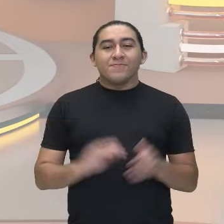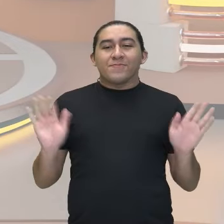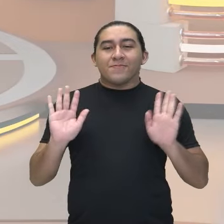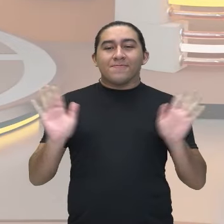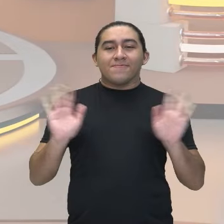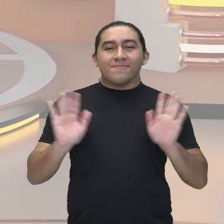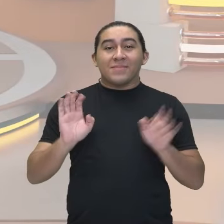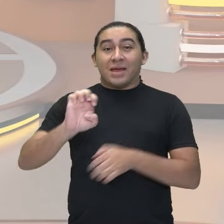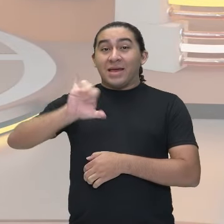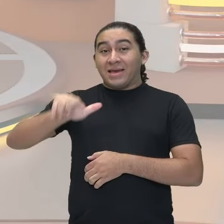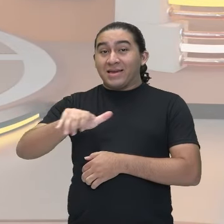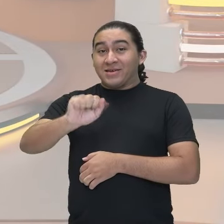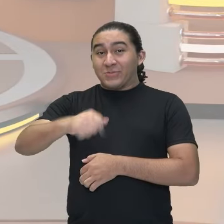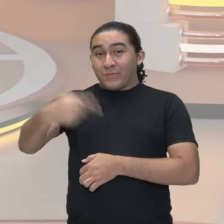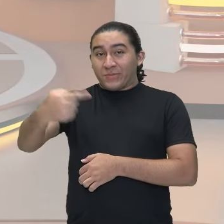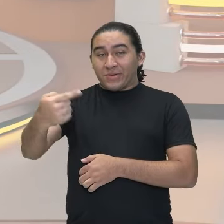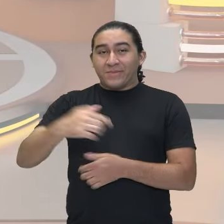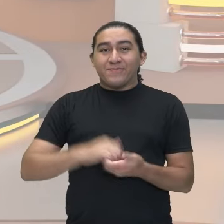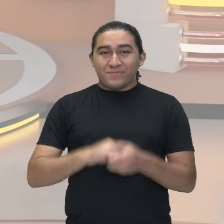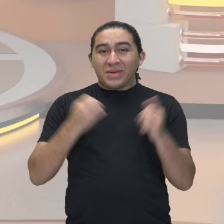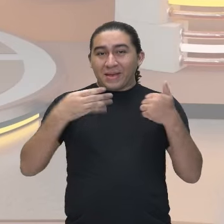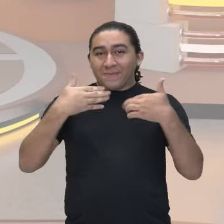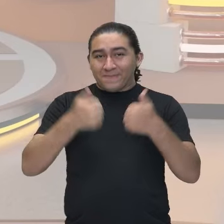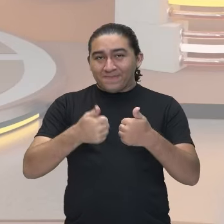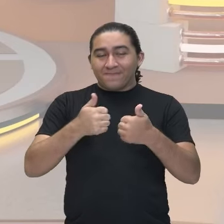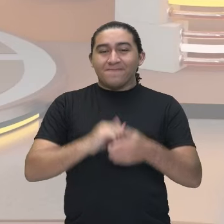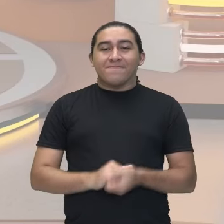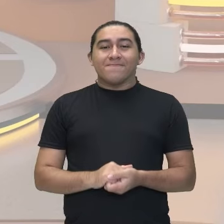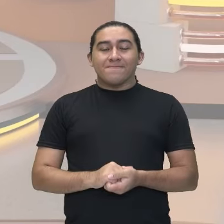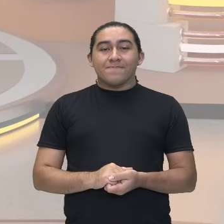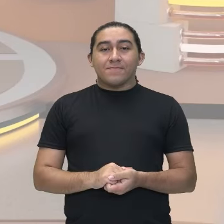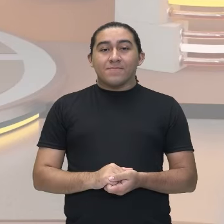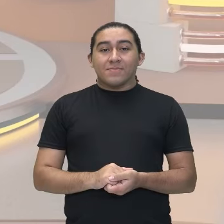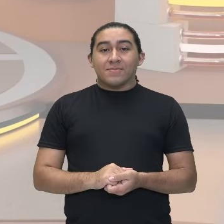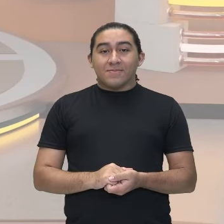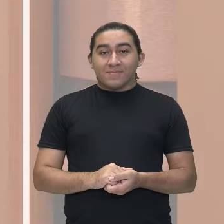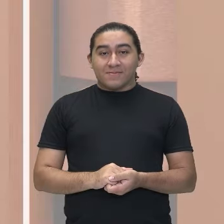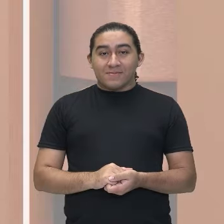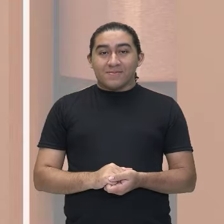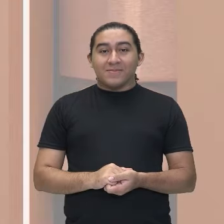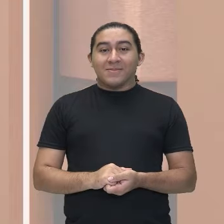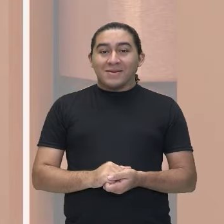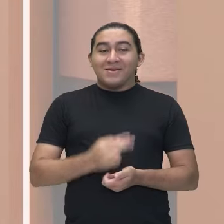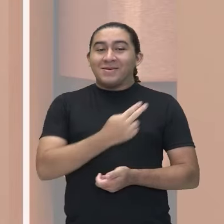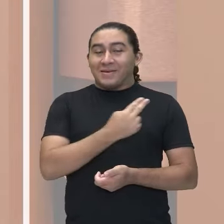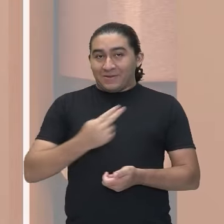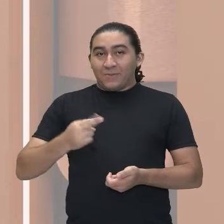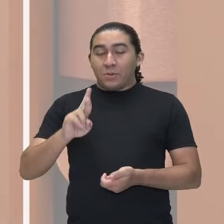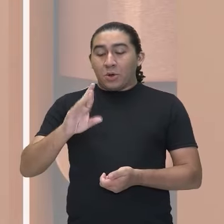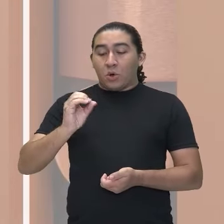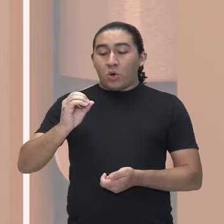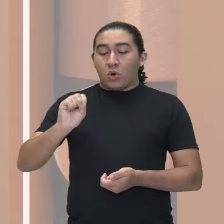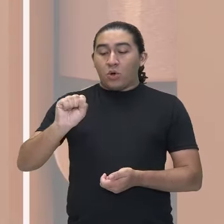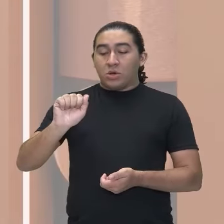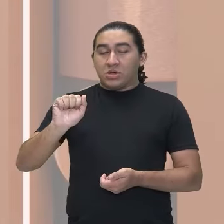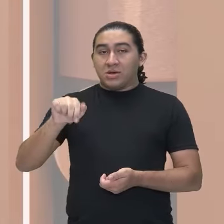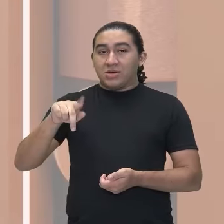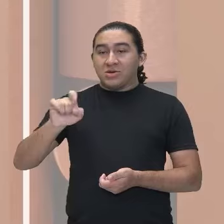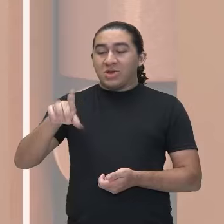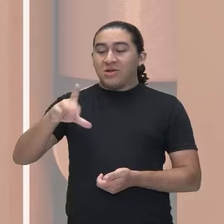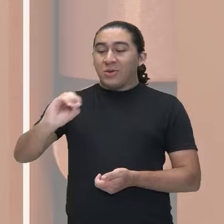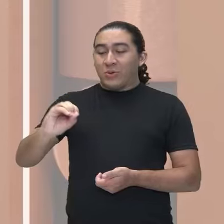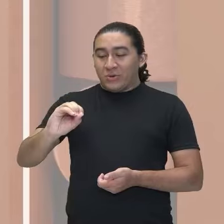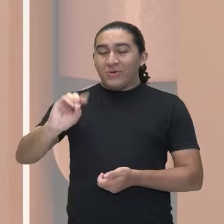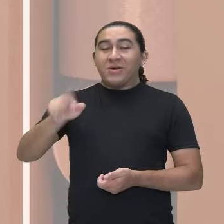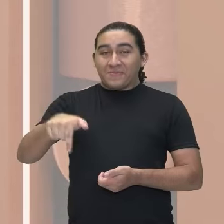Olá, EJA primeira fase, tudo bem com vocês? Eu sou o professor Rosângelo